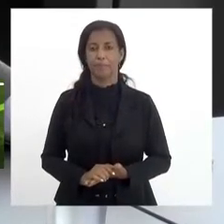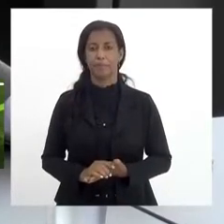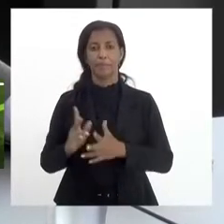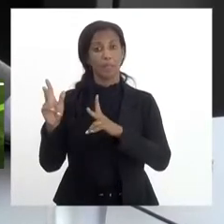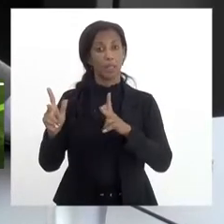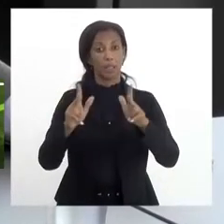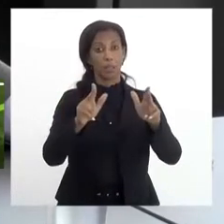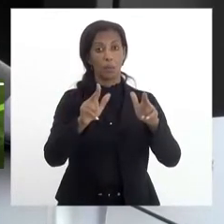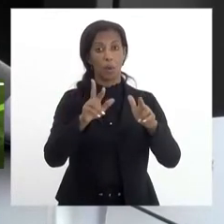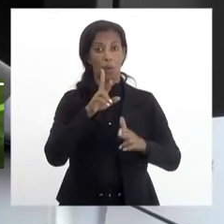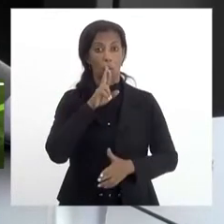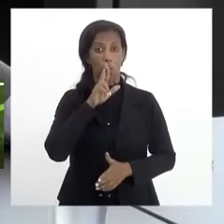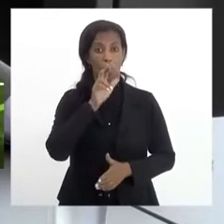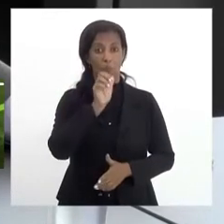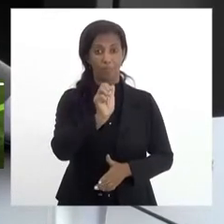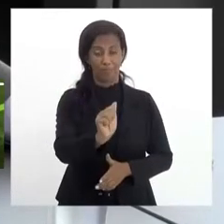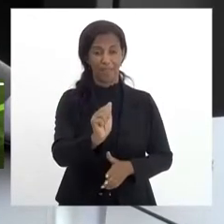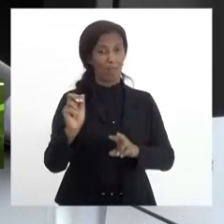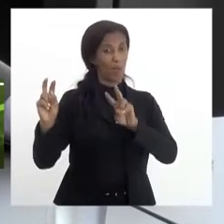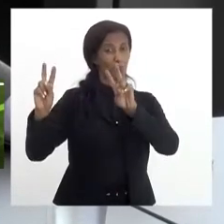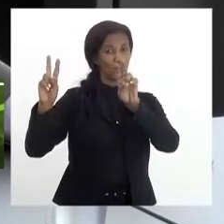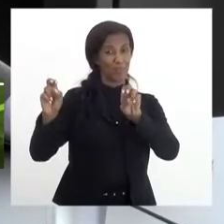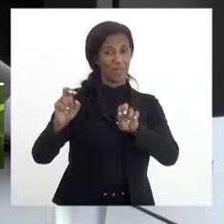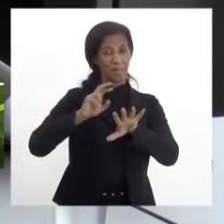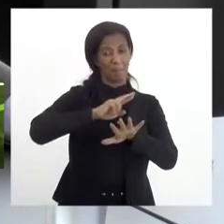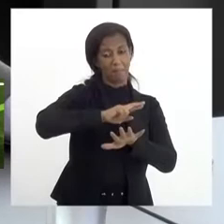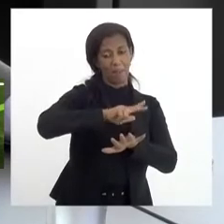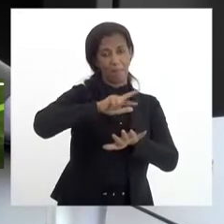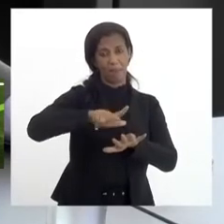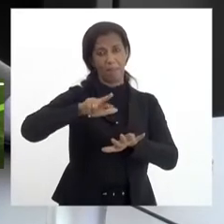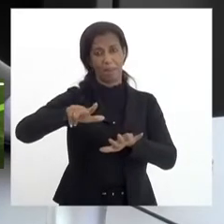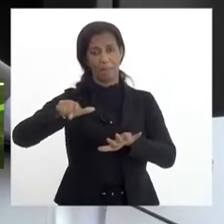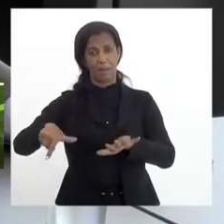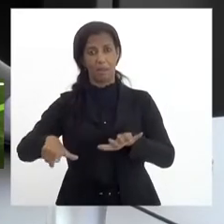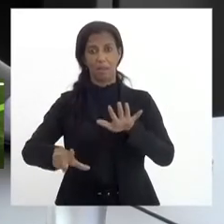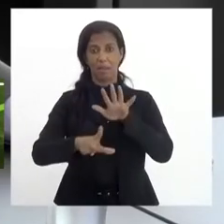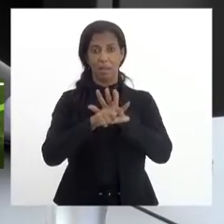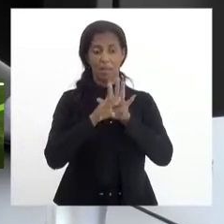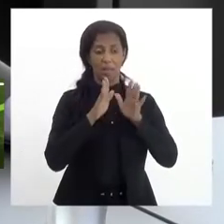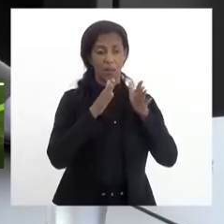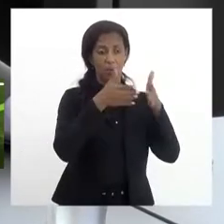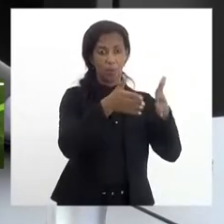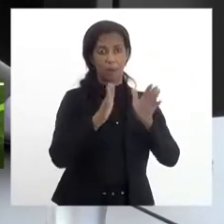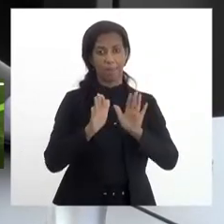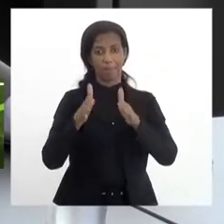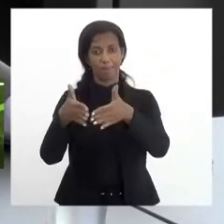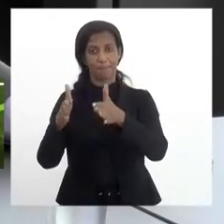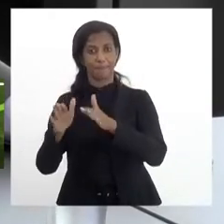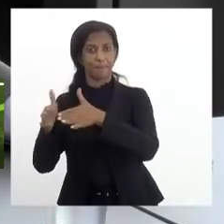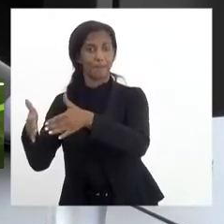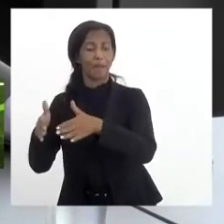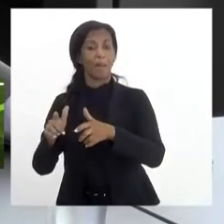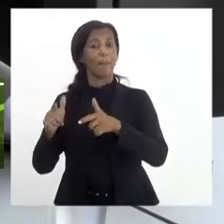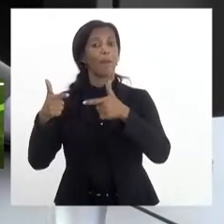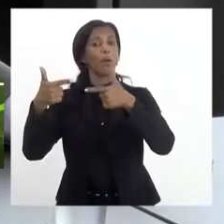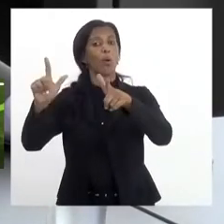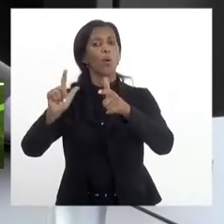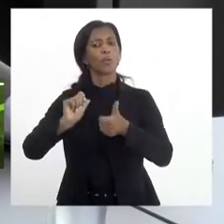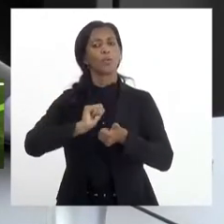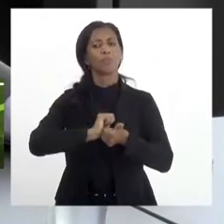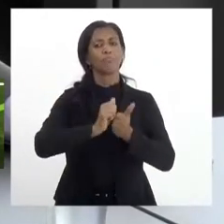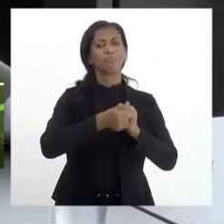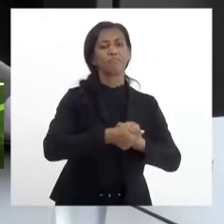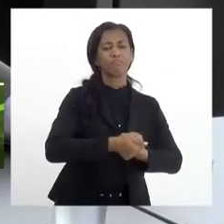Amorim, ele é um tema fatiado. Tem leis específicas para outras atividades